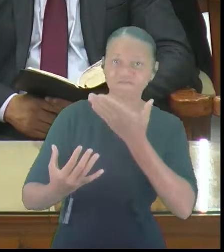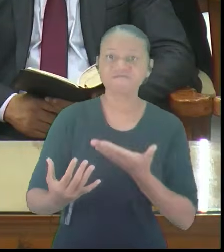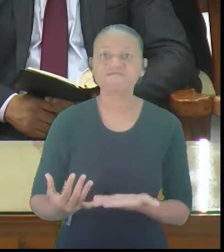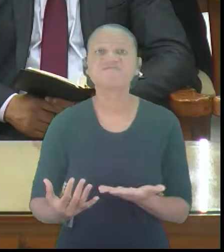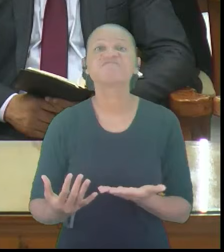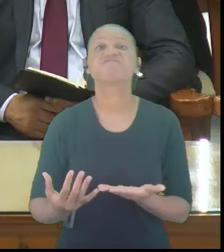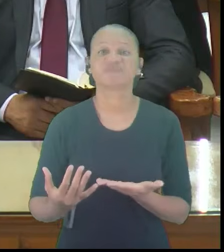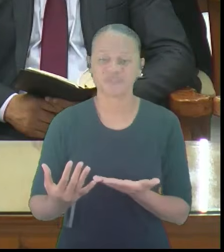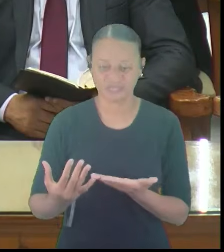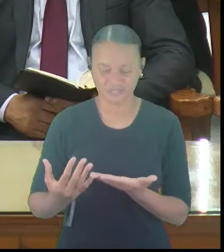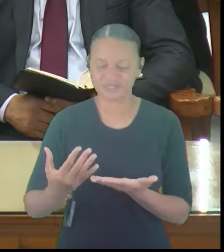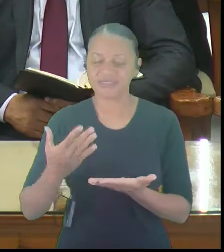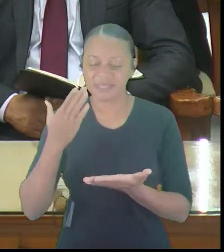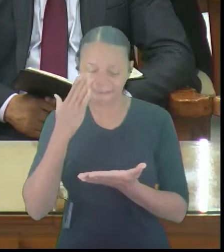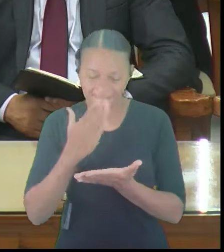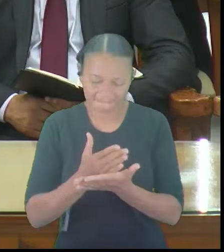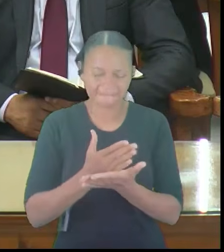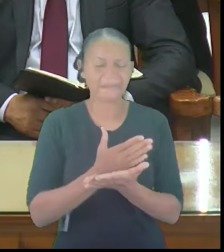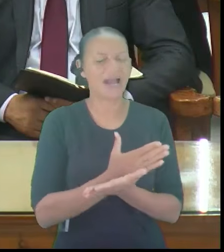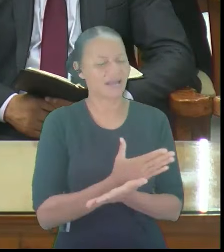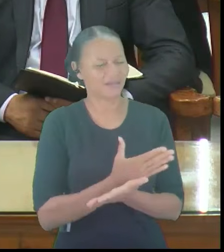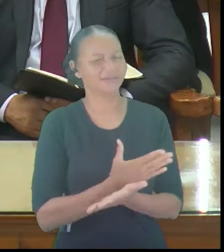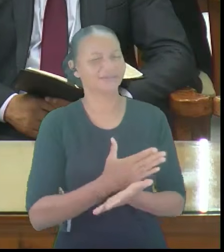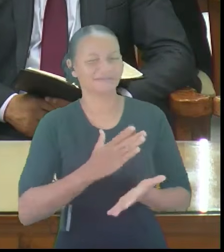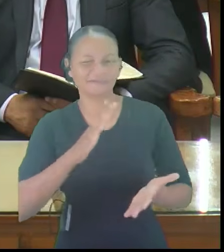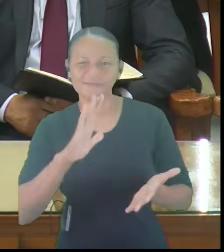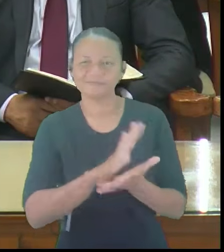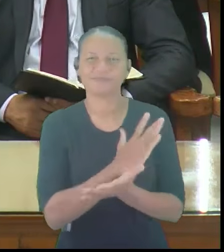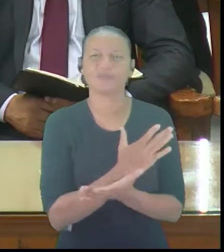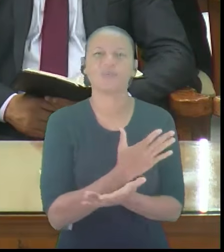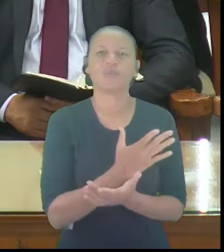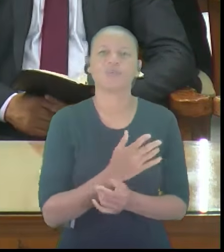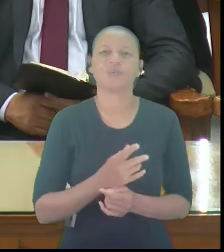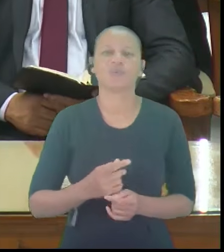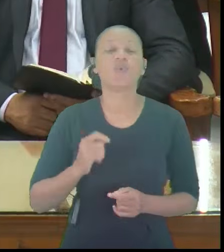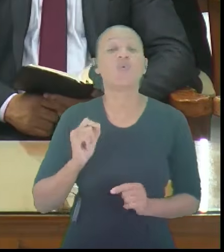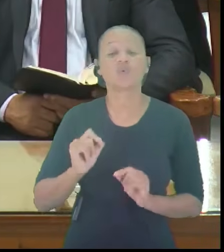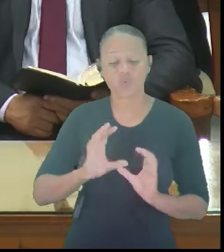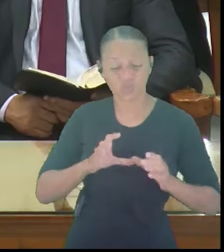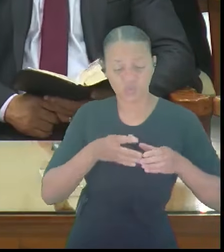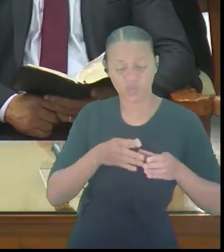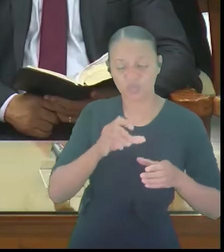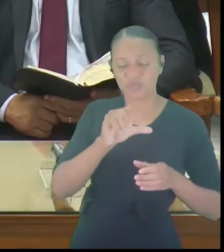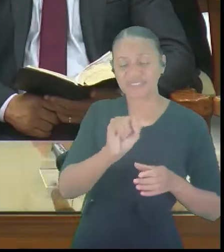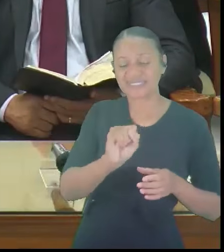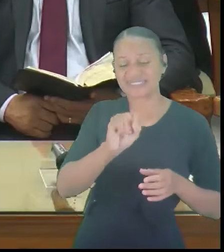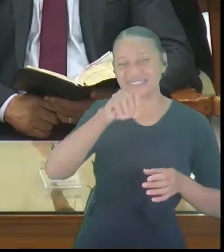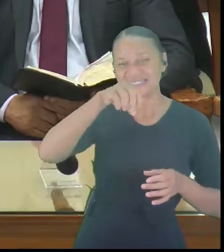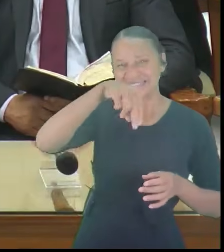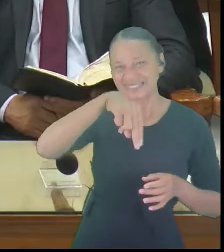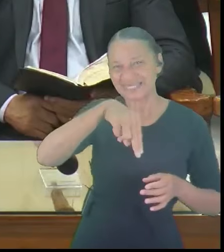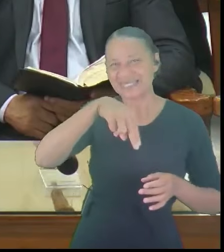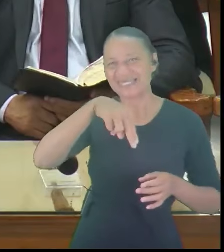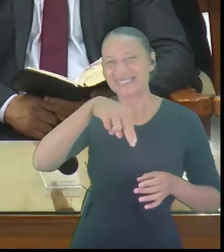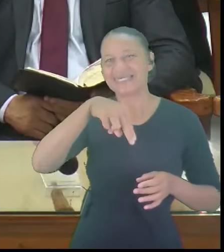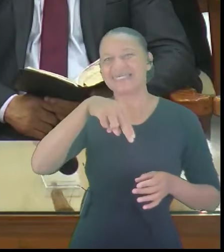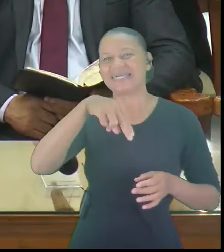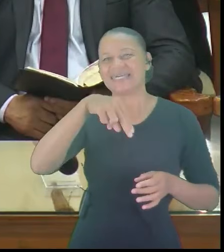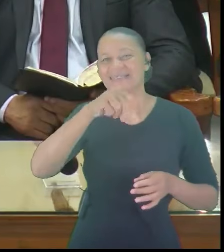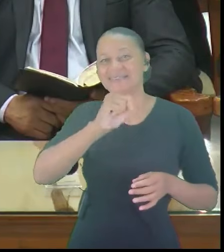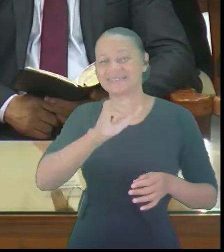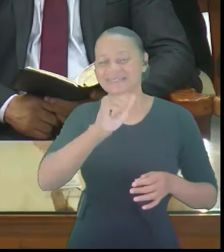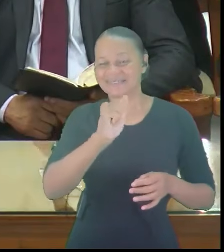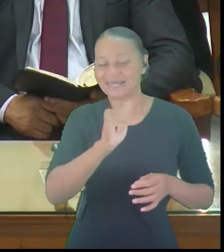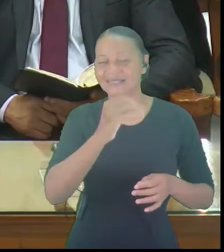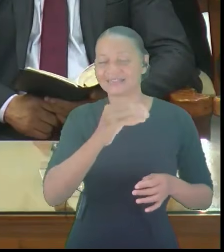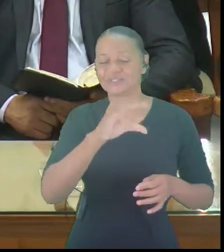em parte será aniquilado. O que é que os cessacionistas dizem? Eles dizem que o